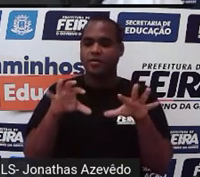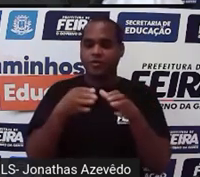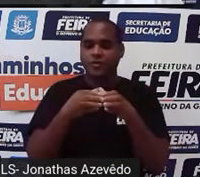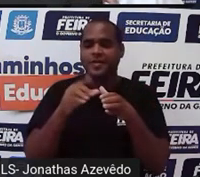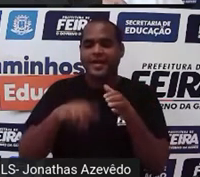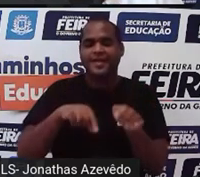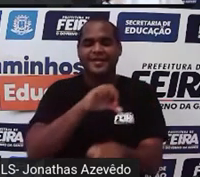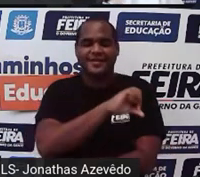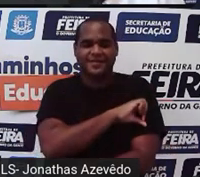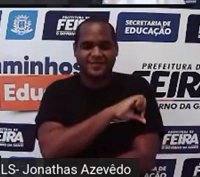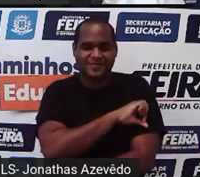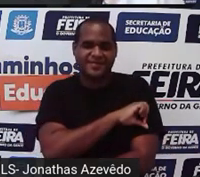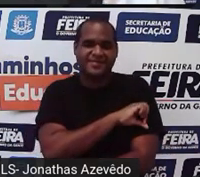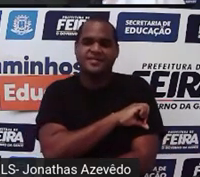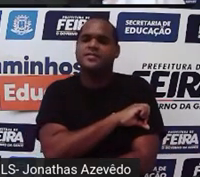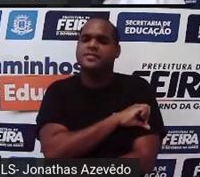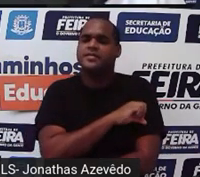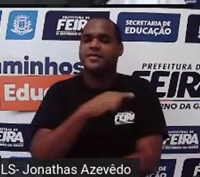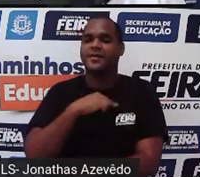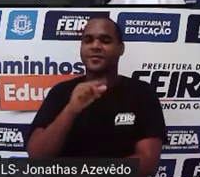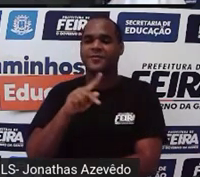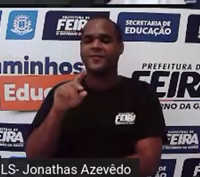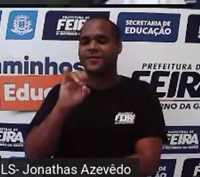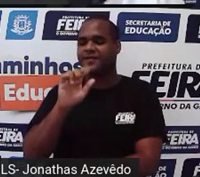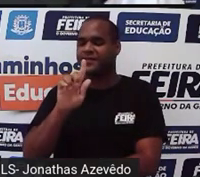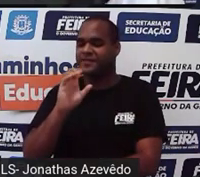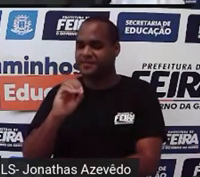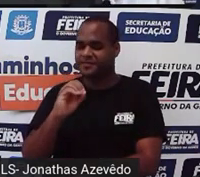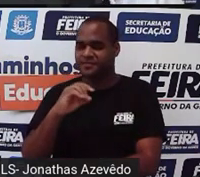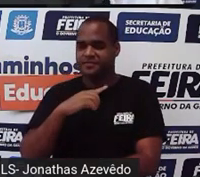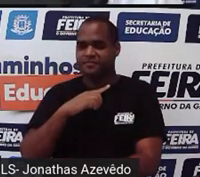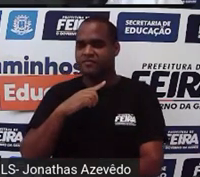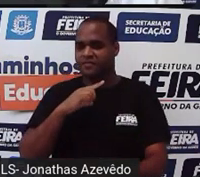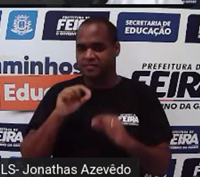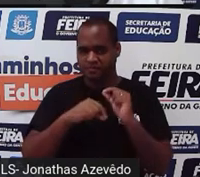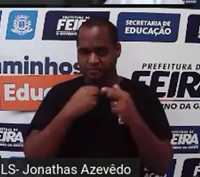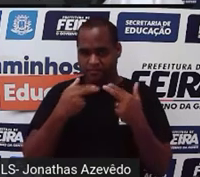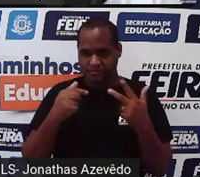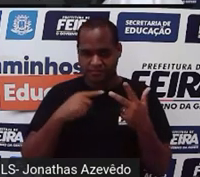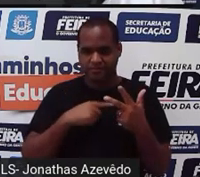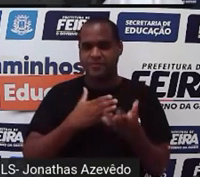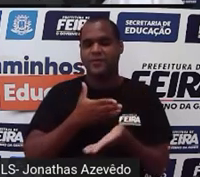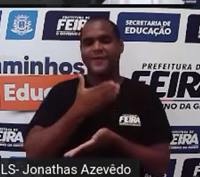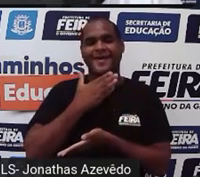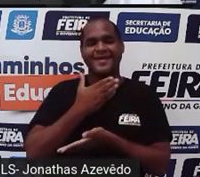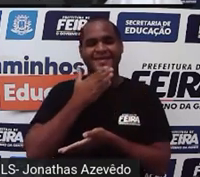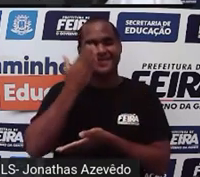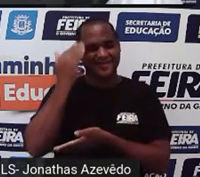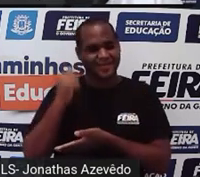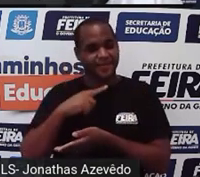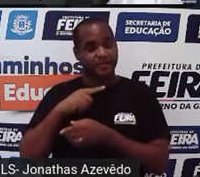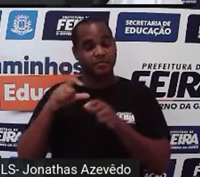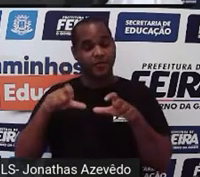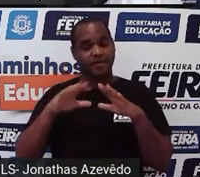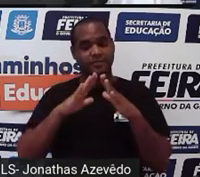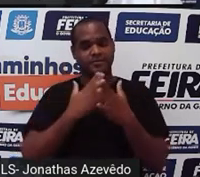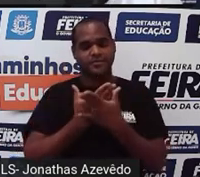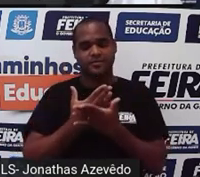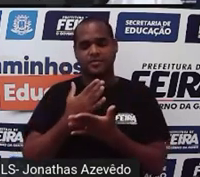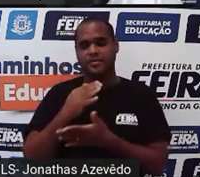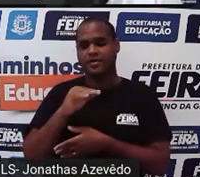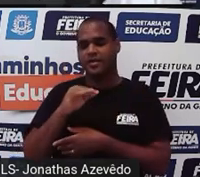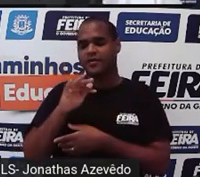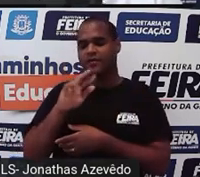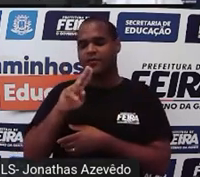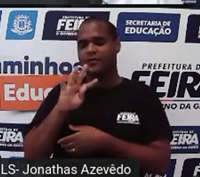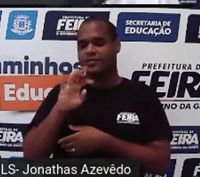de 9º ano Olá eu sou professor thiago ramos certamente você já me conhece vem lá da escola municipal Faustino